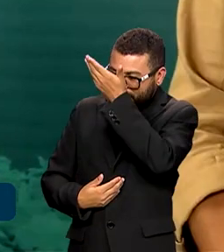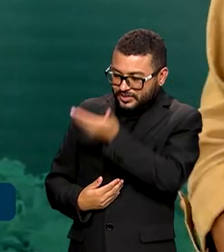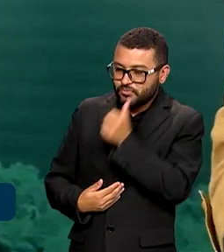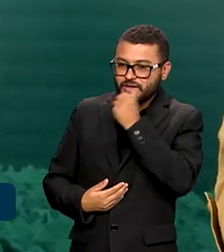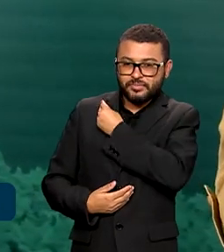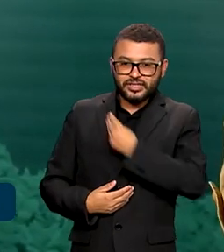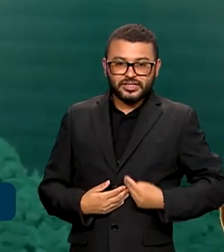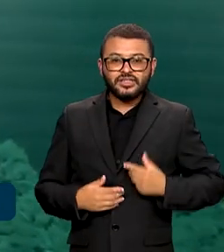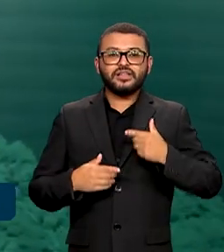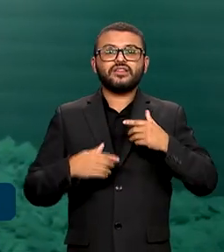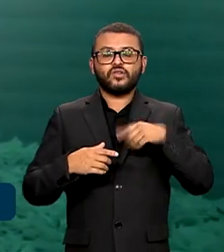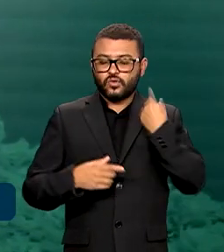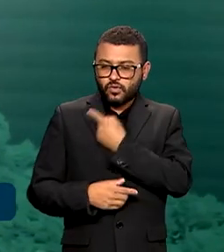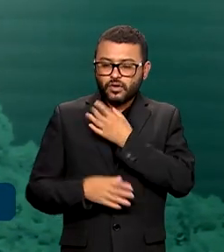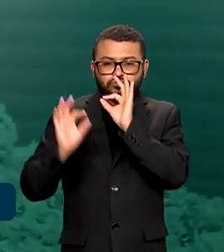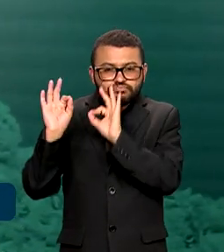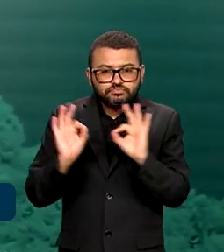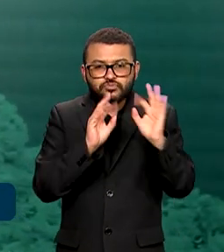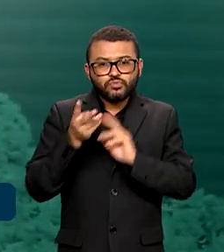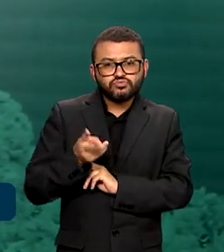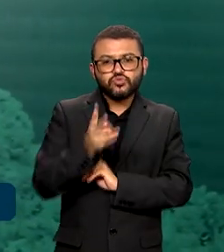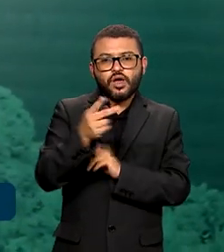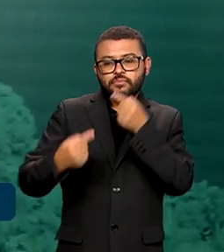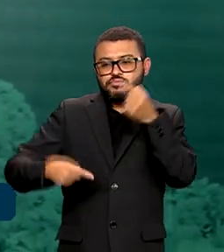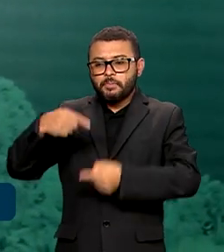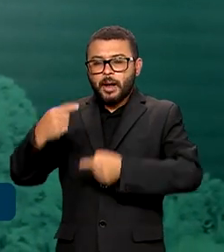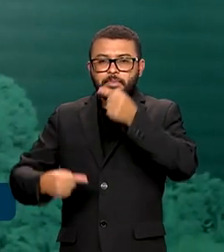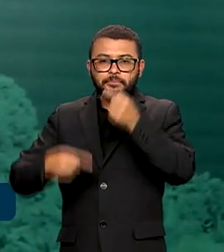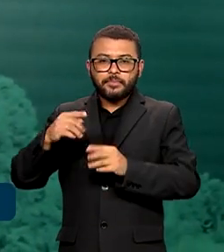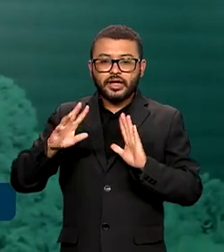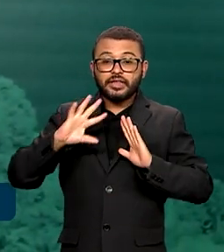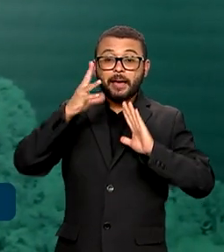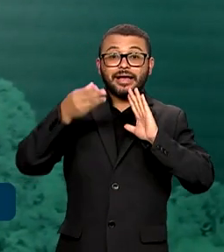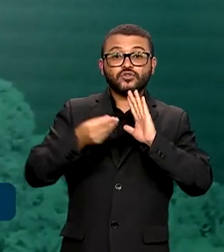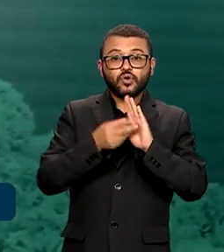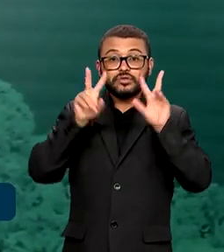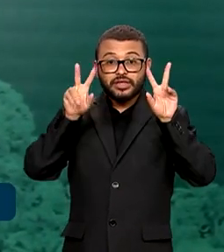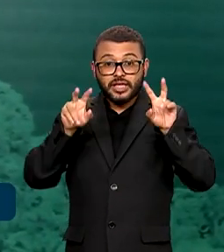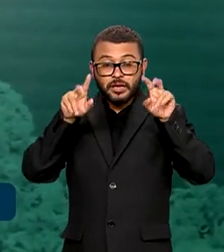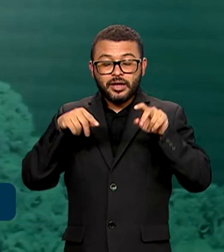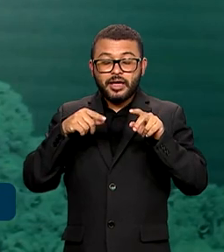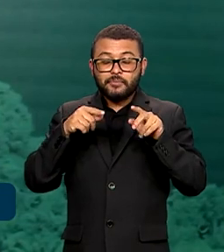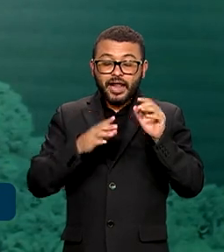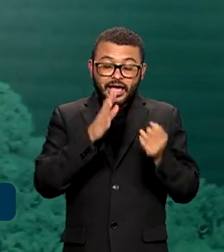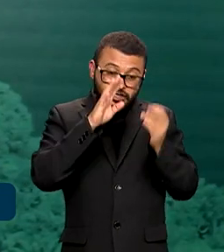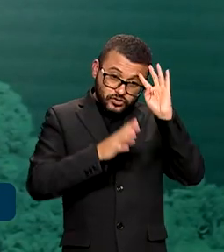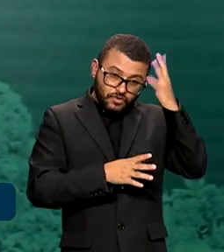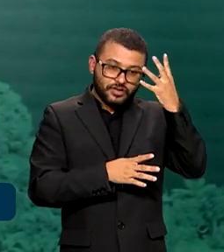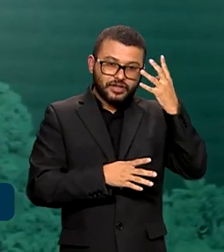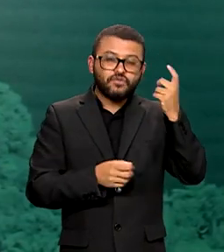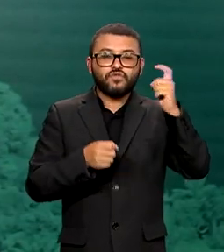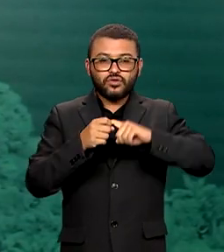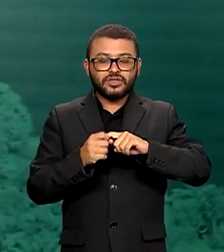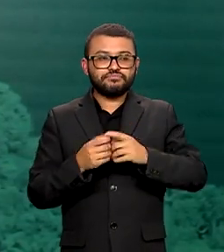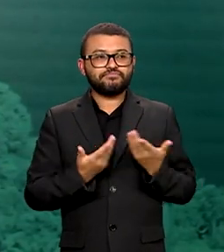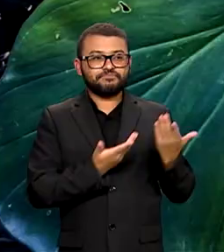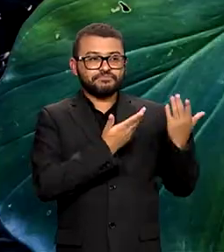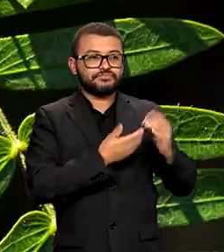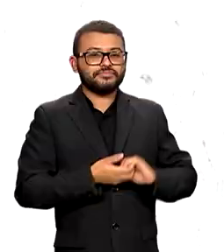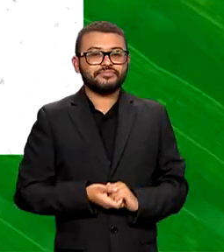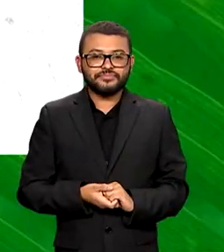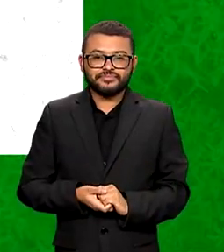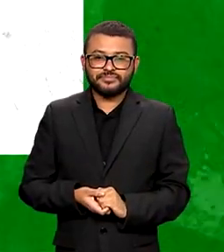nós seguimos aqui acompanhando as discussões nos diálogos amazônicos em preparação para a Cúpula da Amazônia. Voltamos ao estúdio.